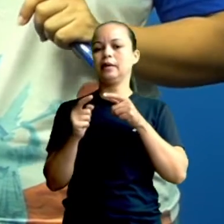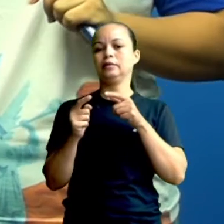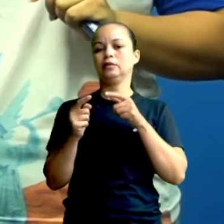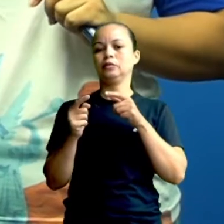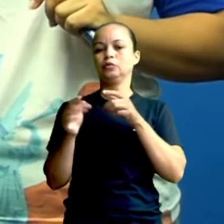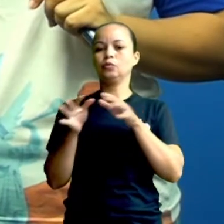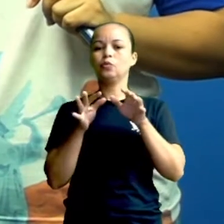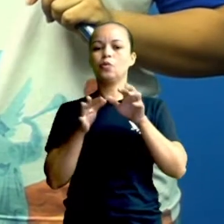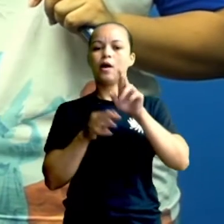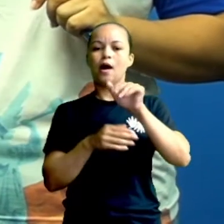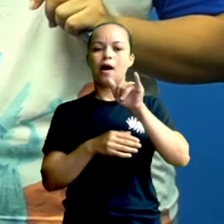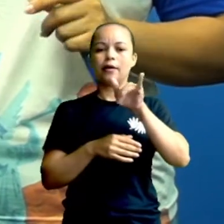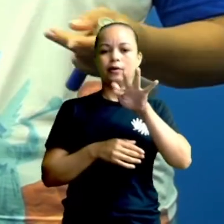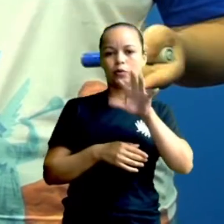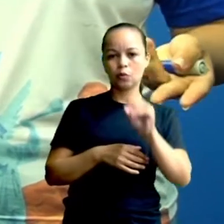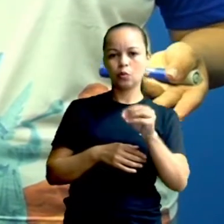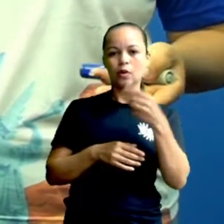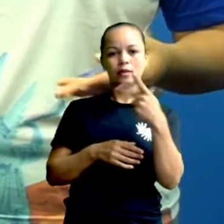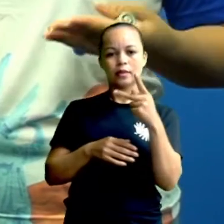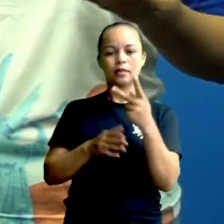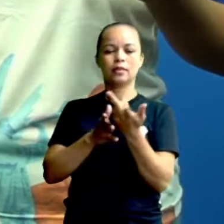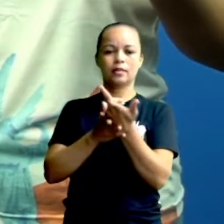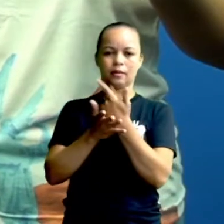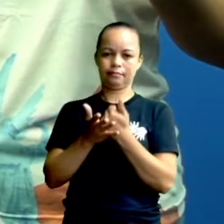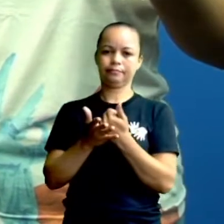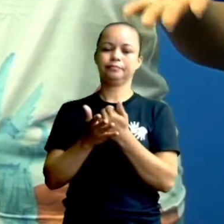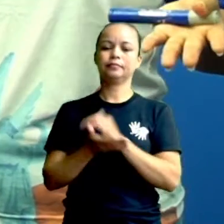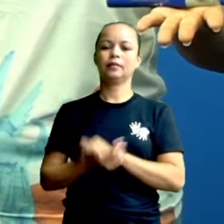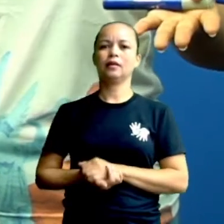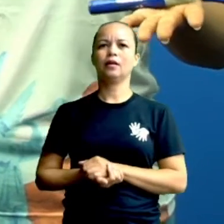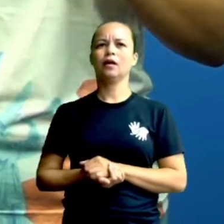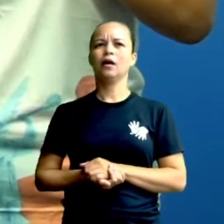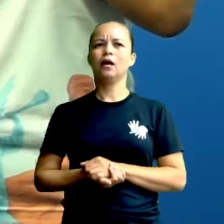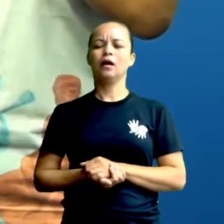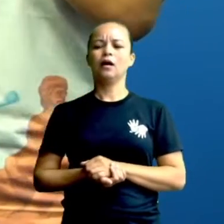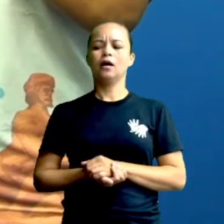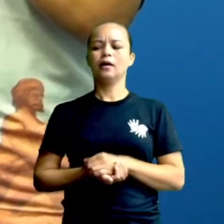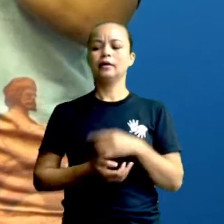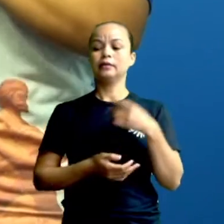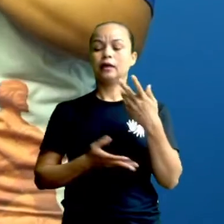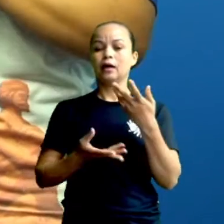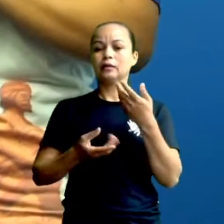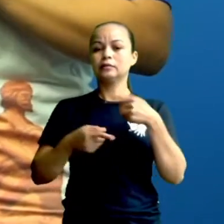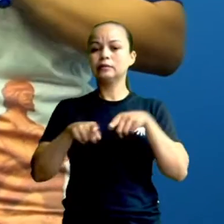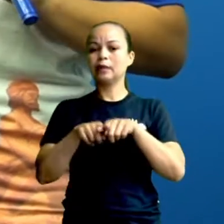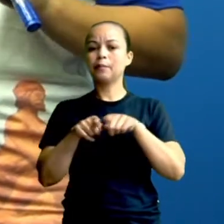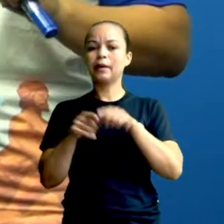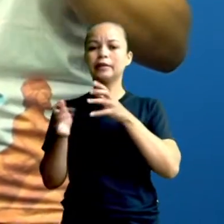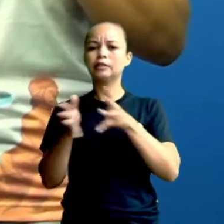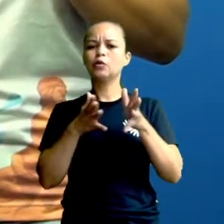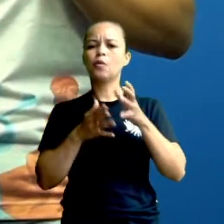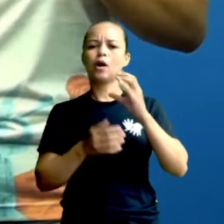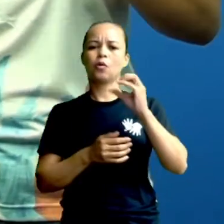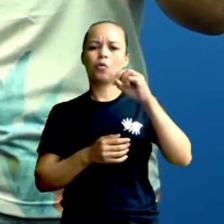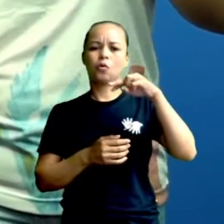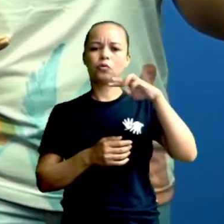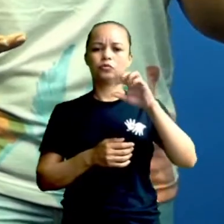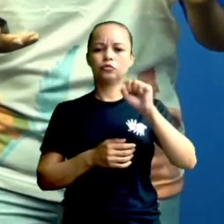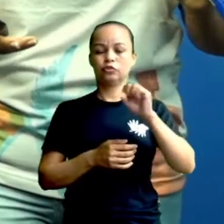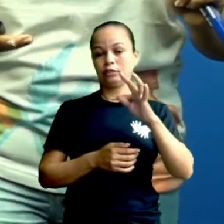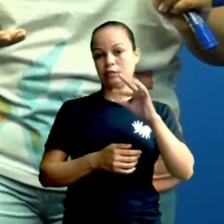raio dessas figuras, tá certo? Então, e também de uma constante, tá certo?